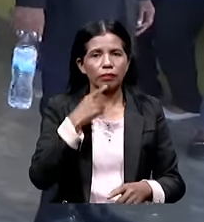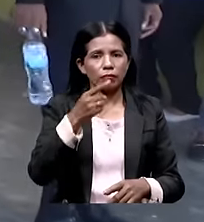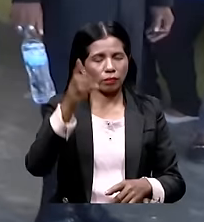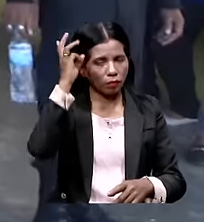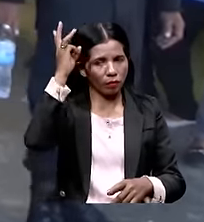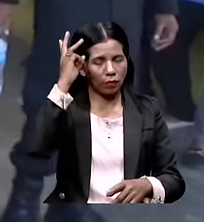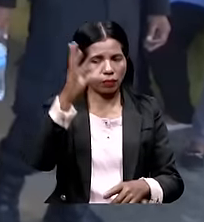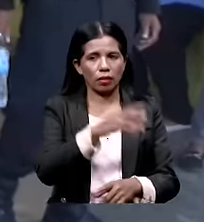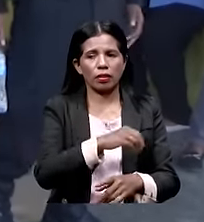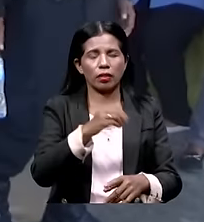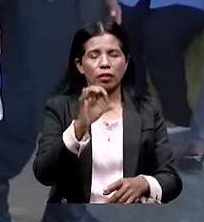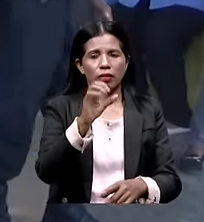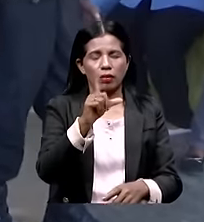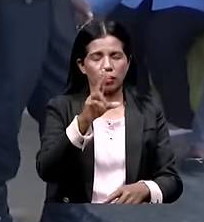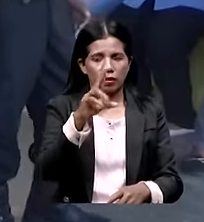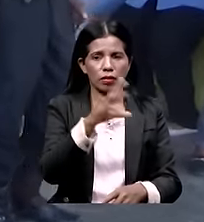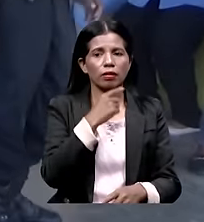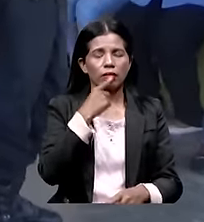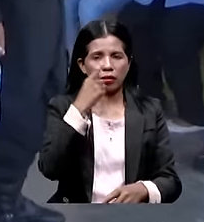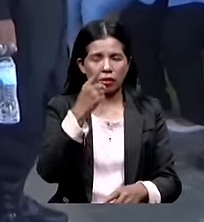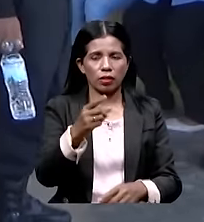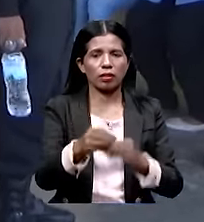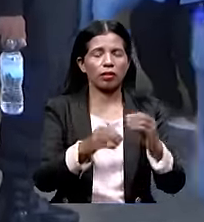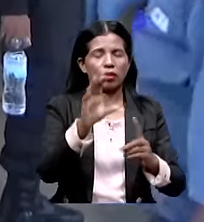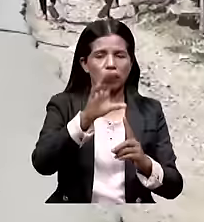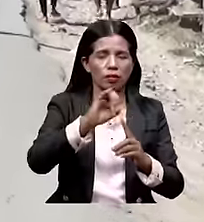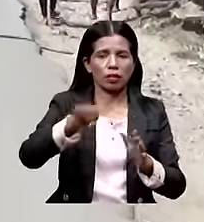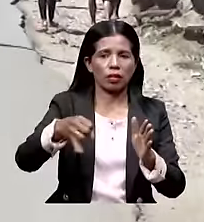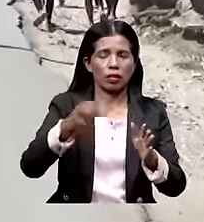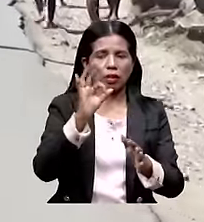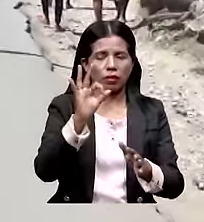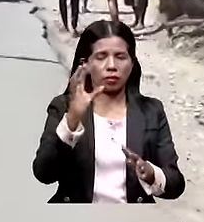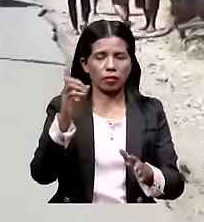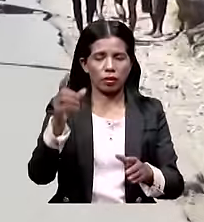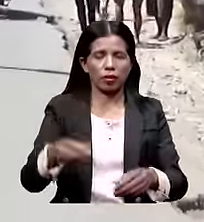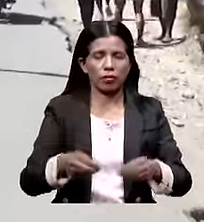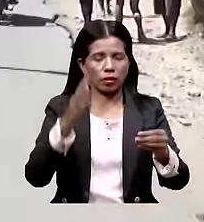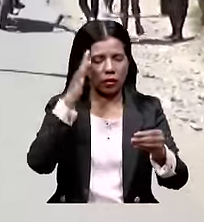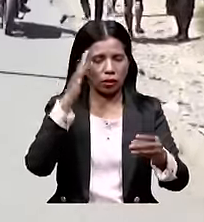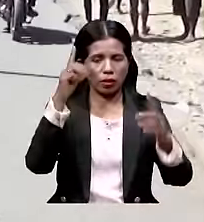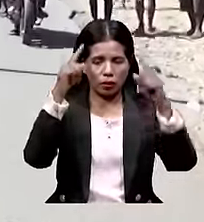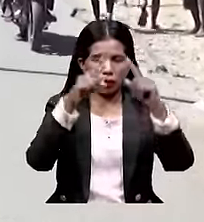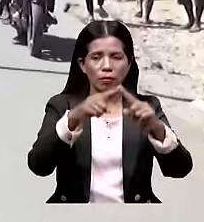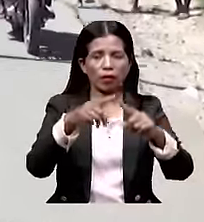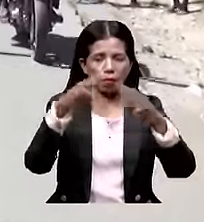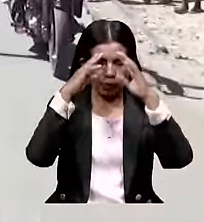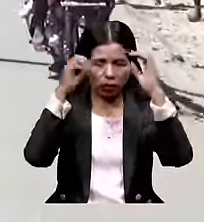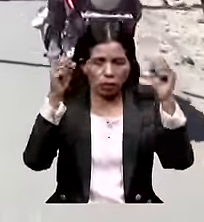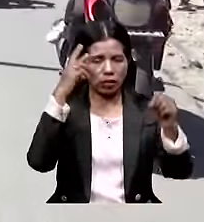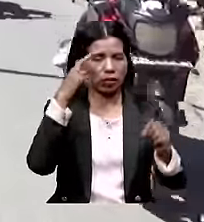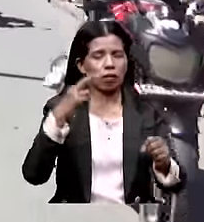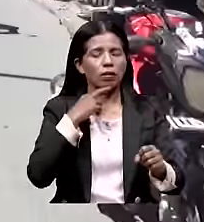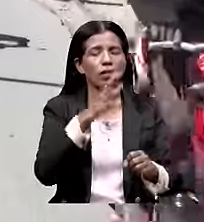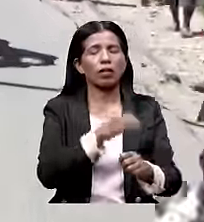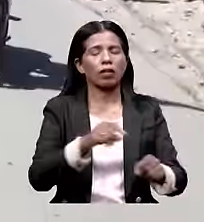ne Tenente General Falu Ratelaik afirma katak Komando Geral FFDTLI foon na conhecimento ba Presidente da República Geram Jorta